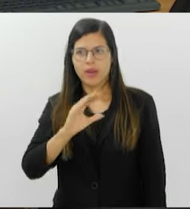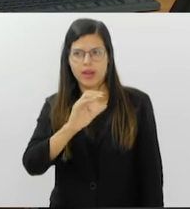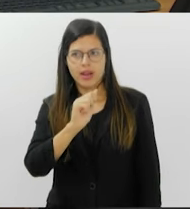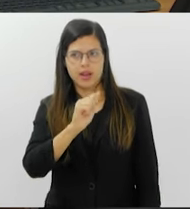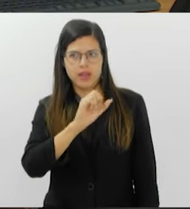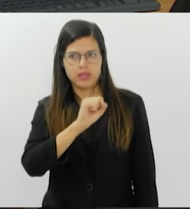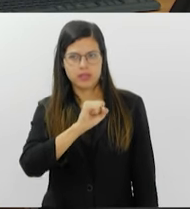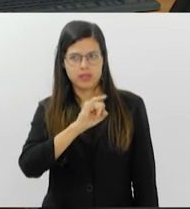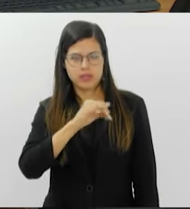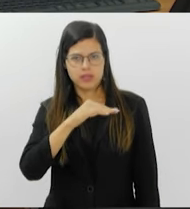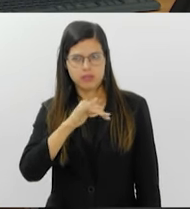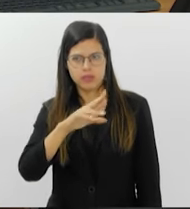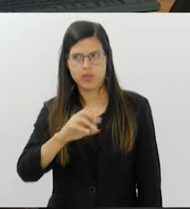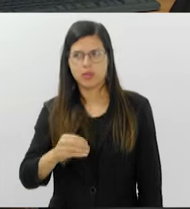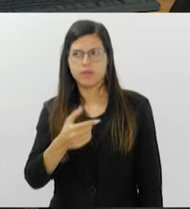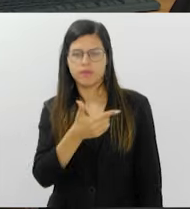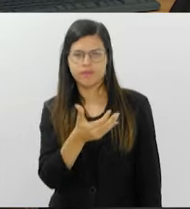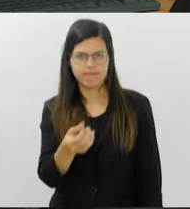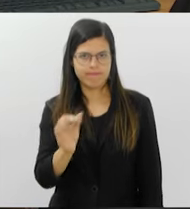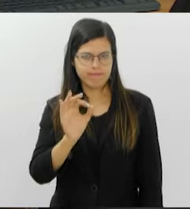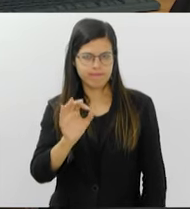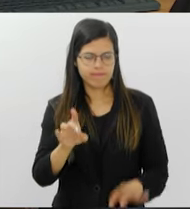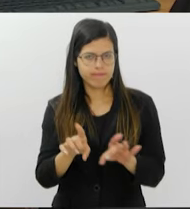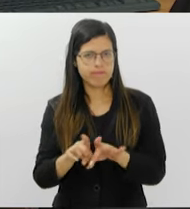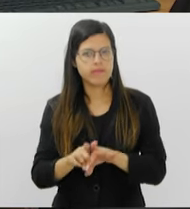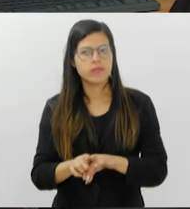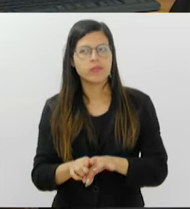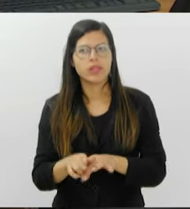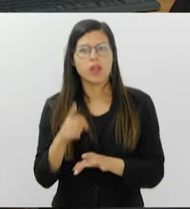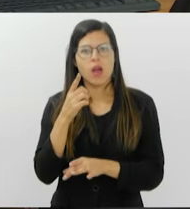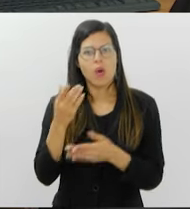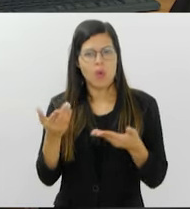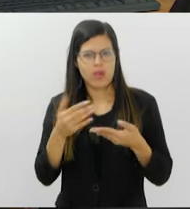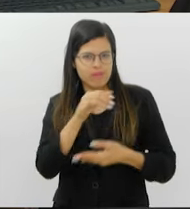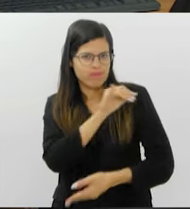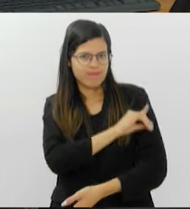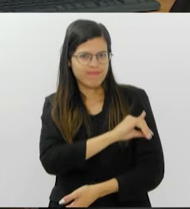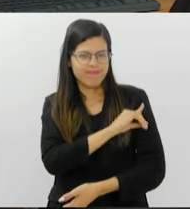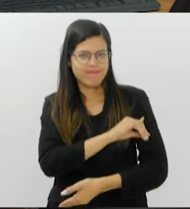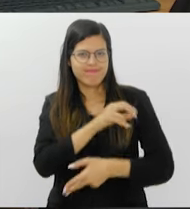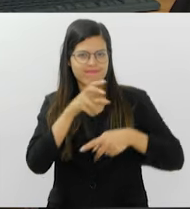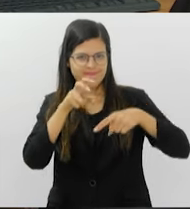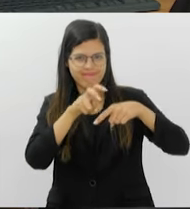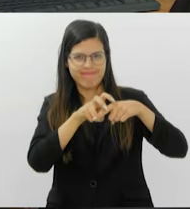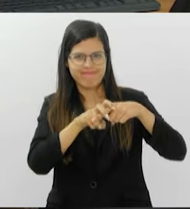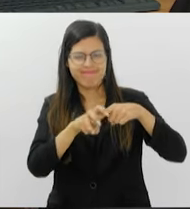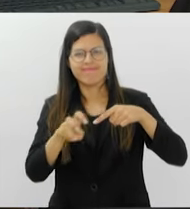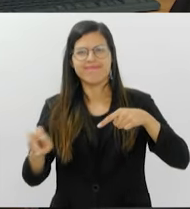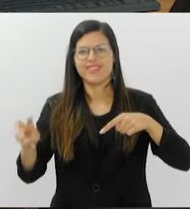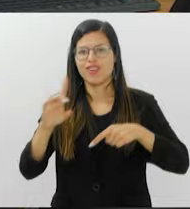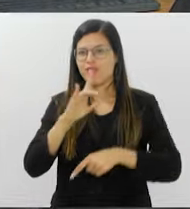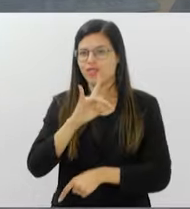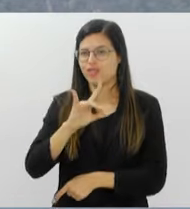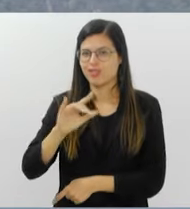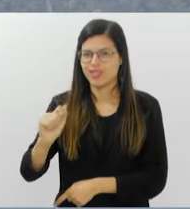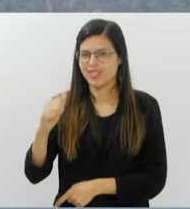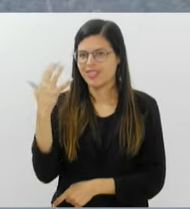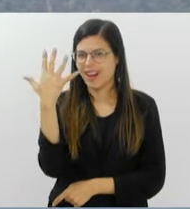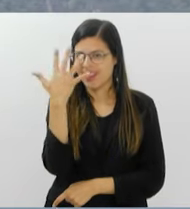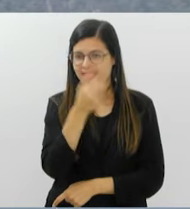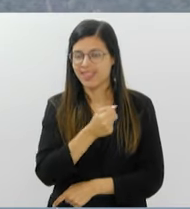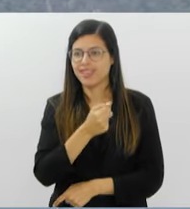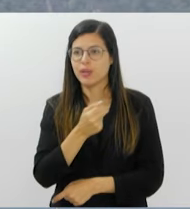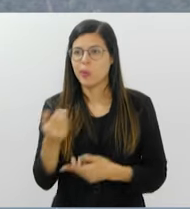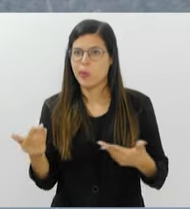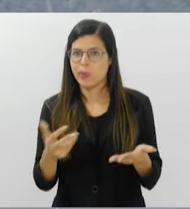26 graus também. Vamos ver como está o tempo aqui no Rio. Você vê imagens aí do Pão de Açúcar, um dia lindo. Hoje amanheceu com